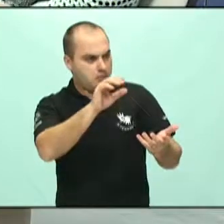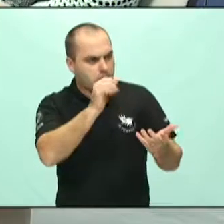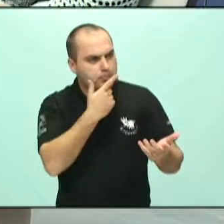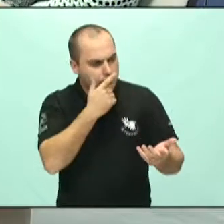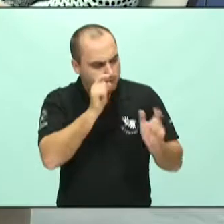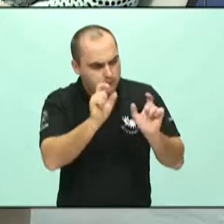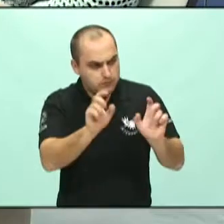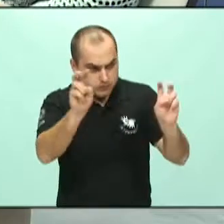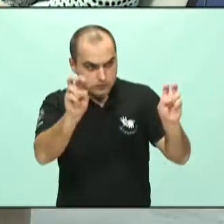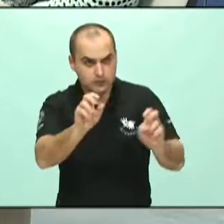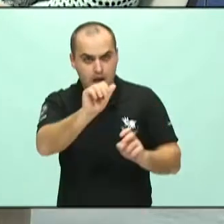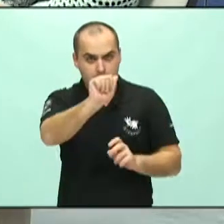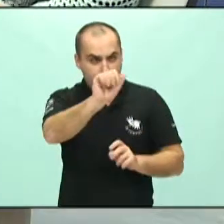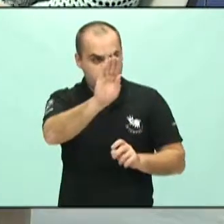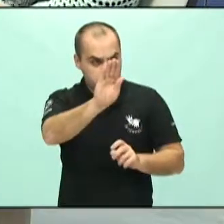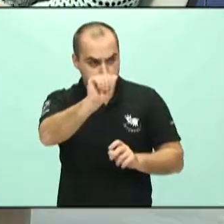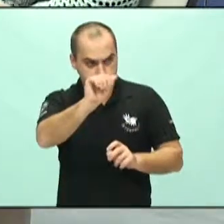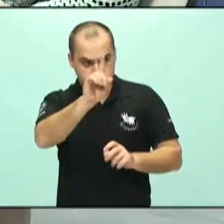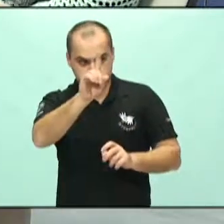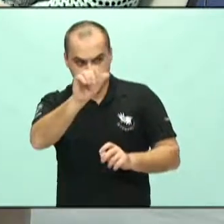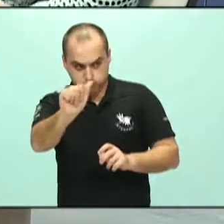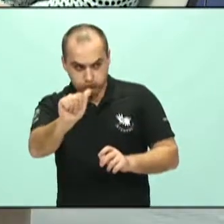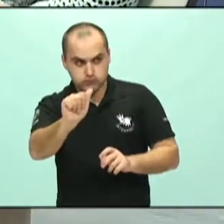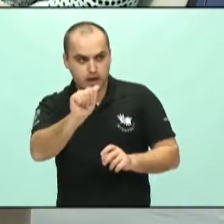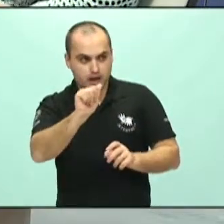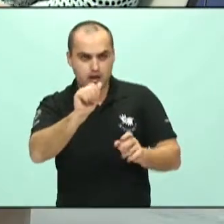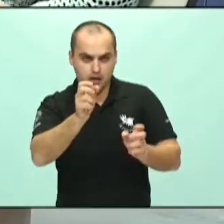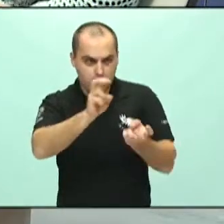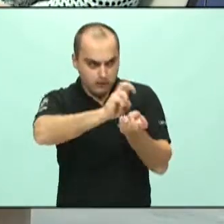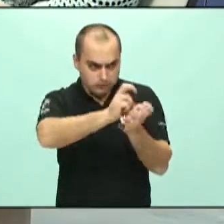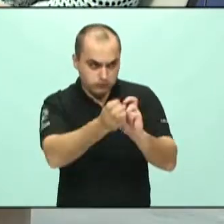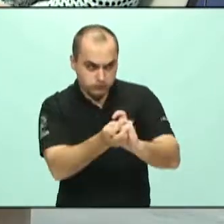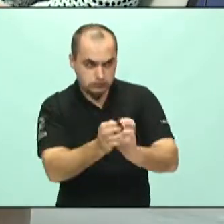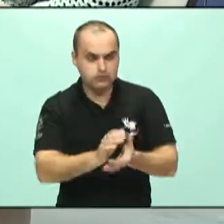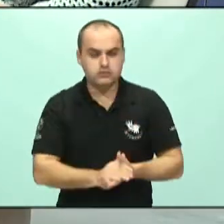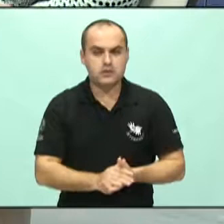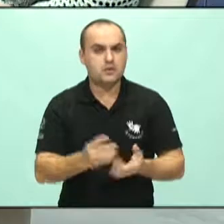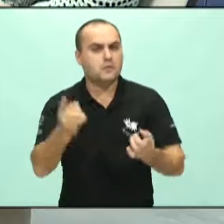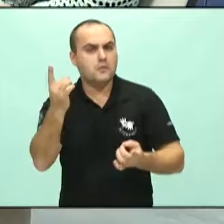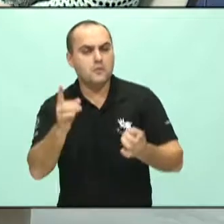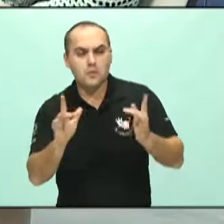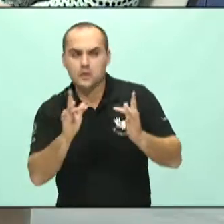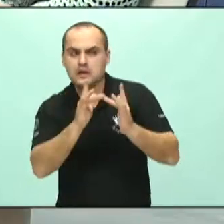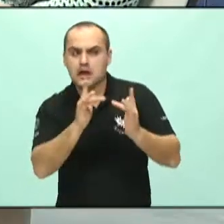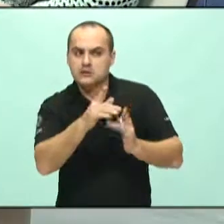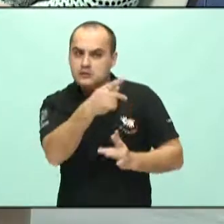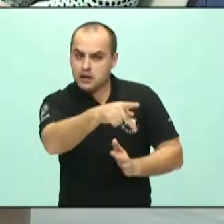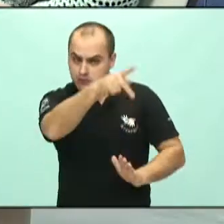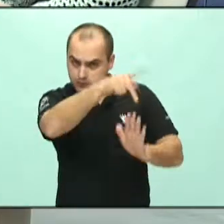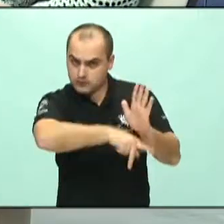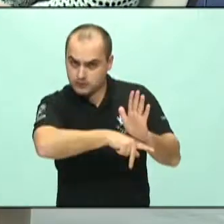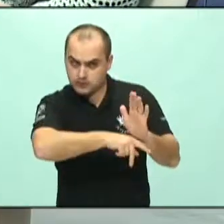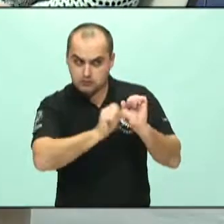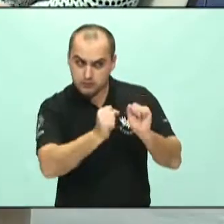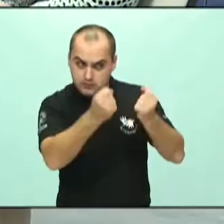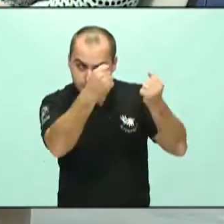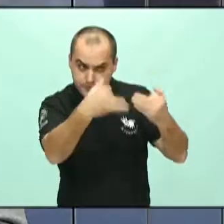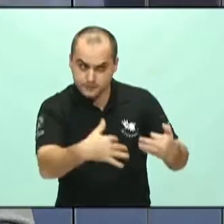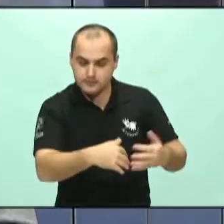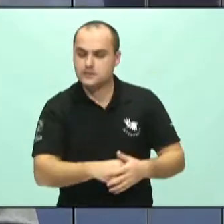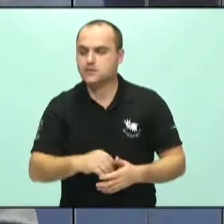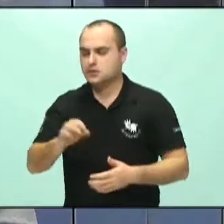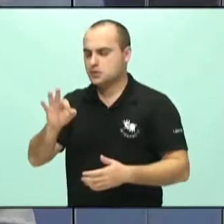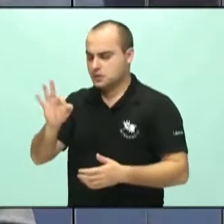Capoeira? Essa é uma associação, é isso? Sim. E qual o vínculo dela com esse projeto Capoeira Pedagógica? Certo. Maurício, então o que